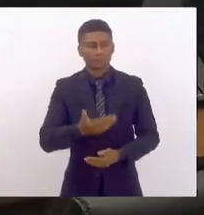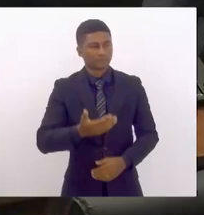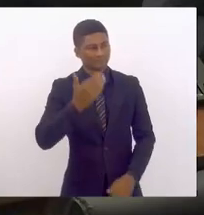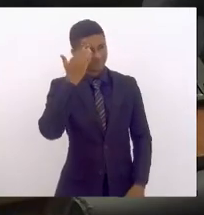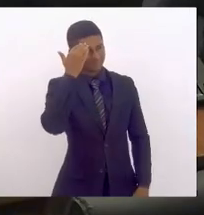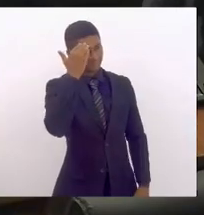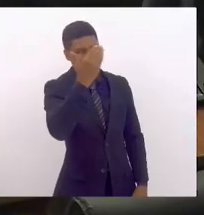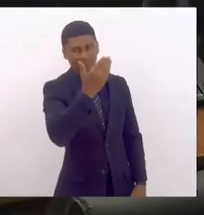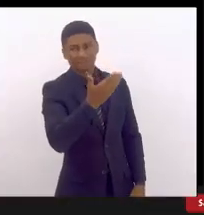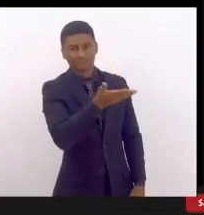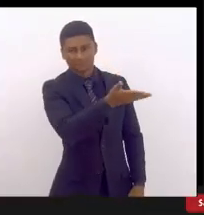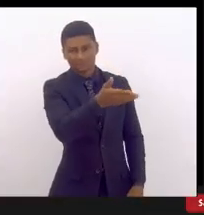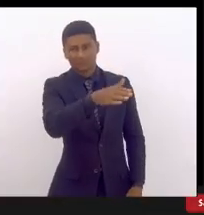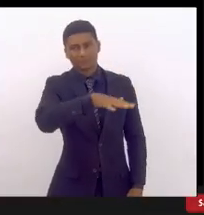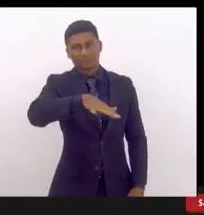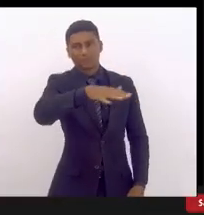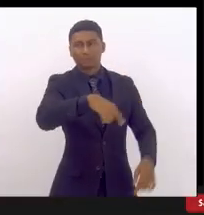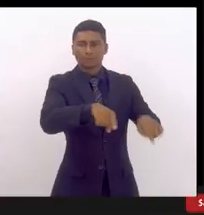requerimentos